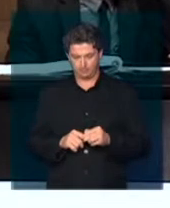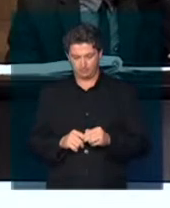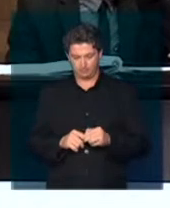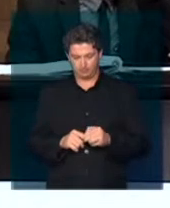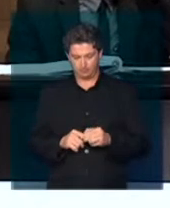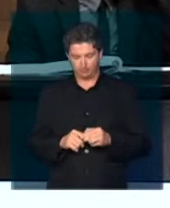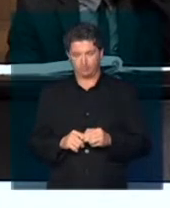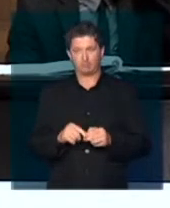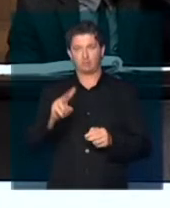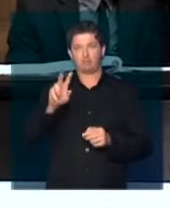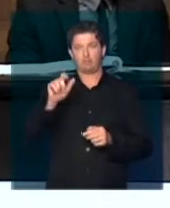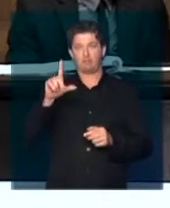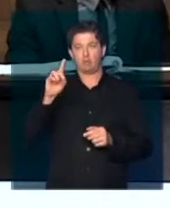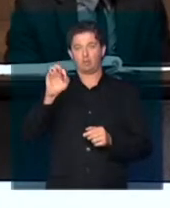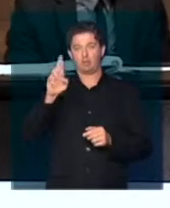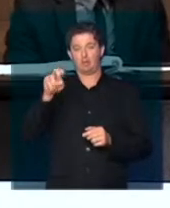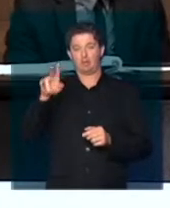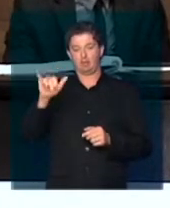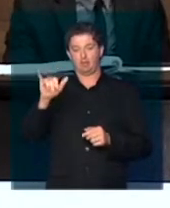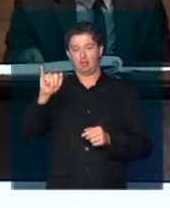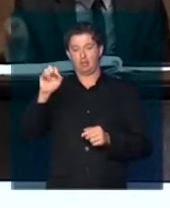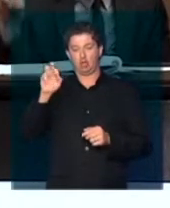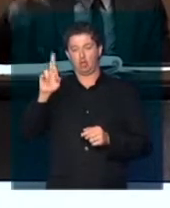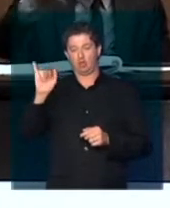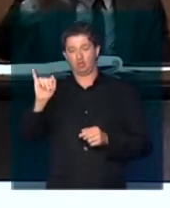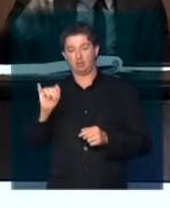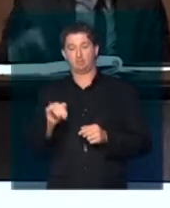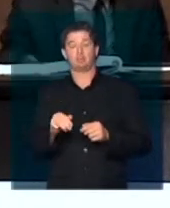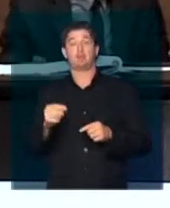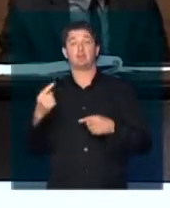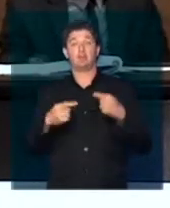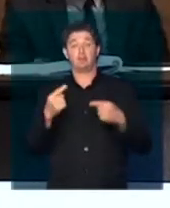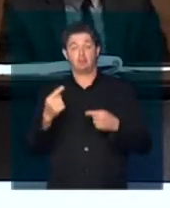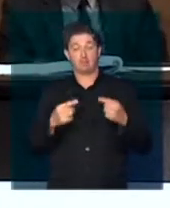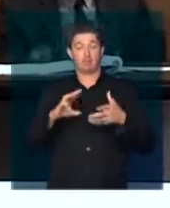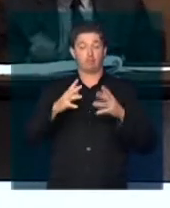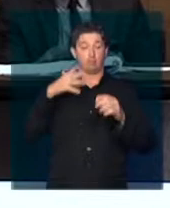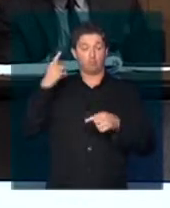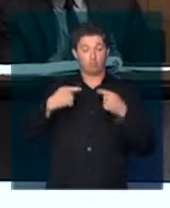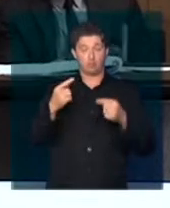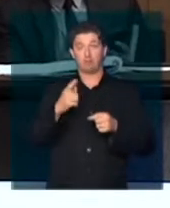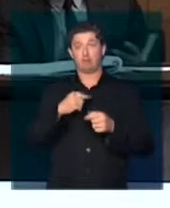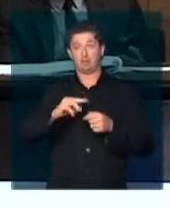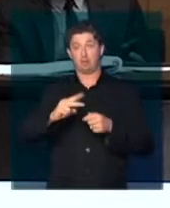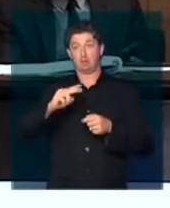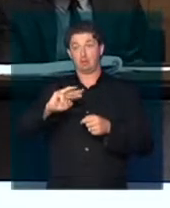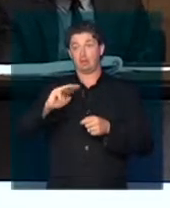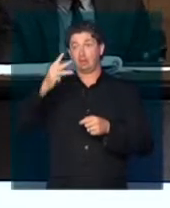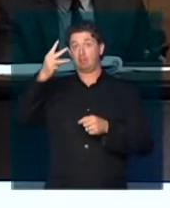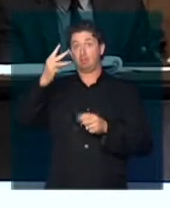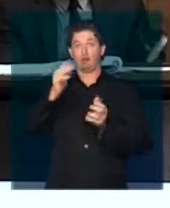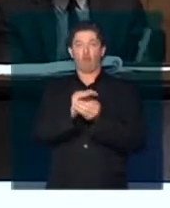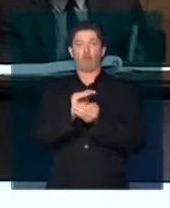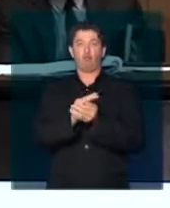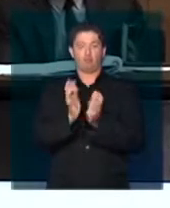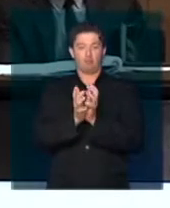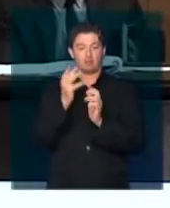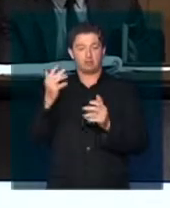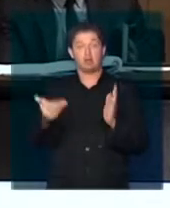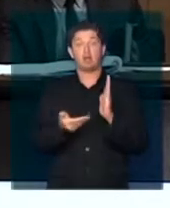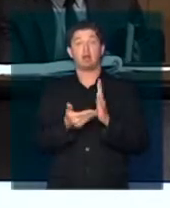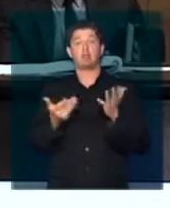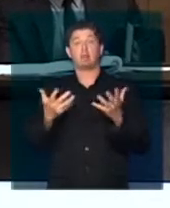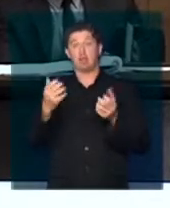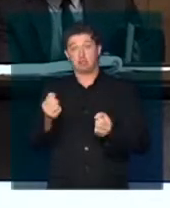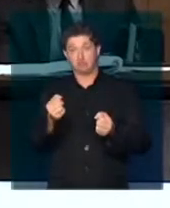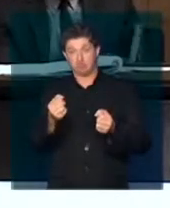Valdenei Iori. Estamos debatendo a reforma política, neste momento caminha-se a triplicar o fundo partidário. Qual a posição da Câmara?